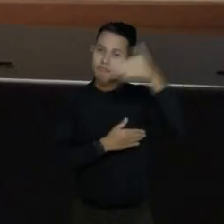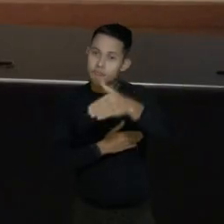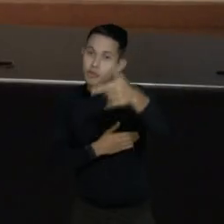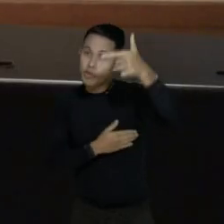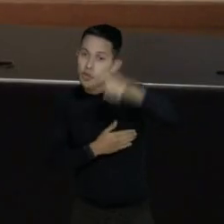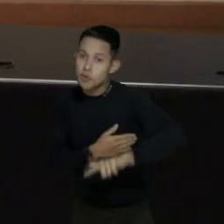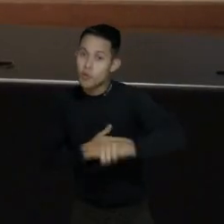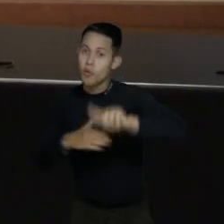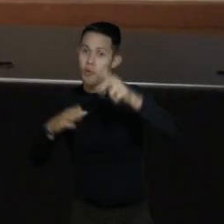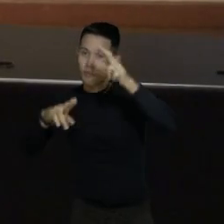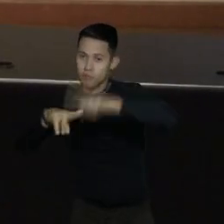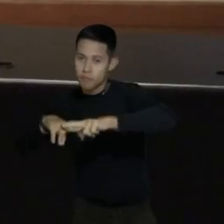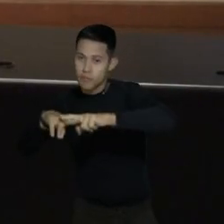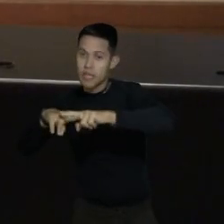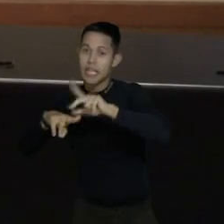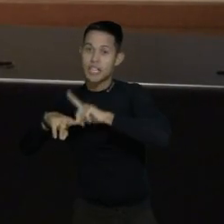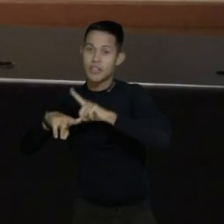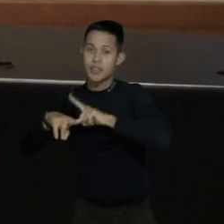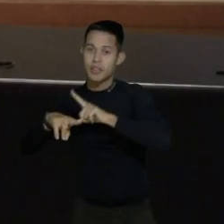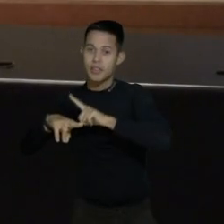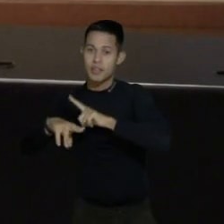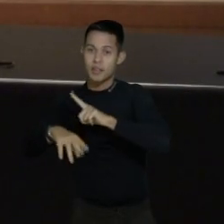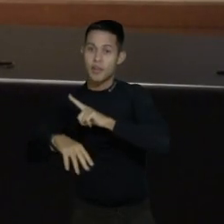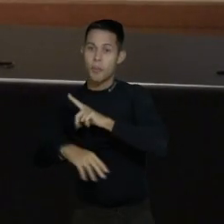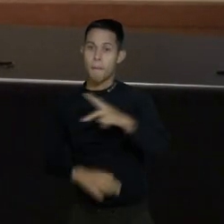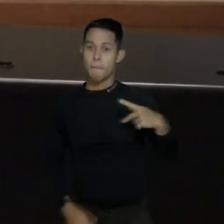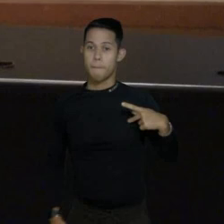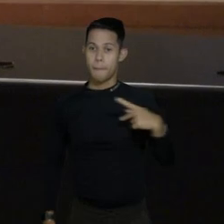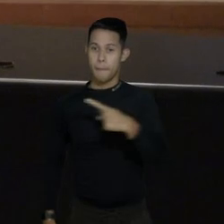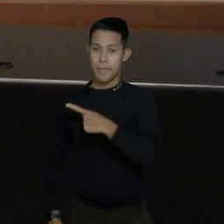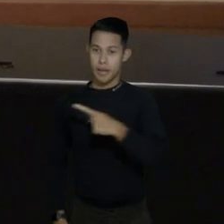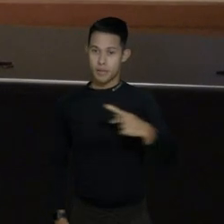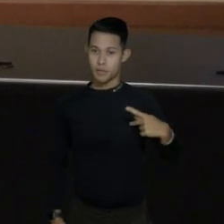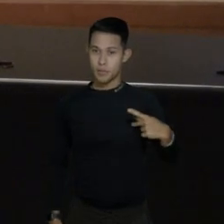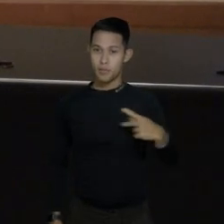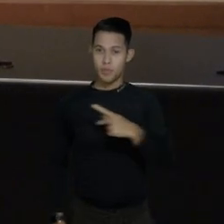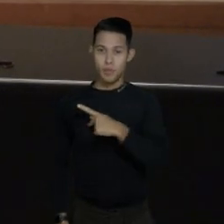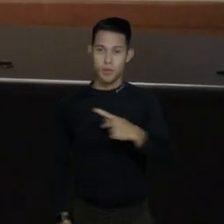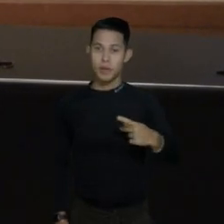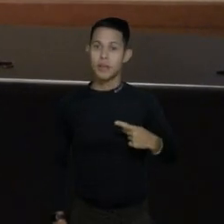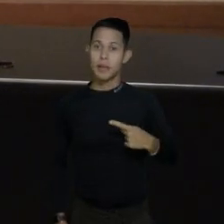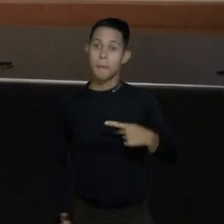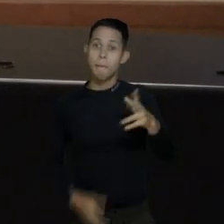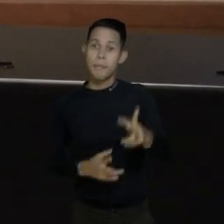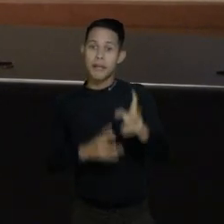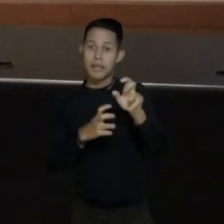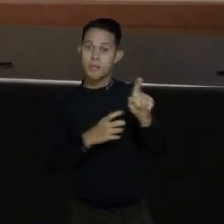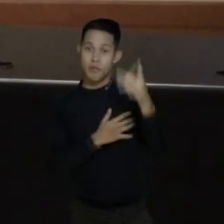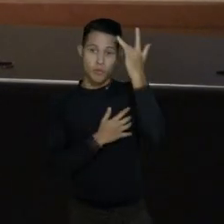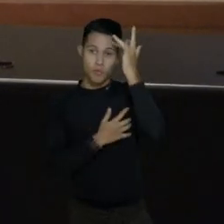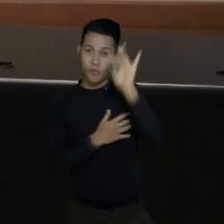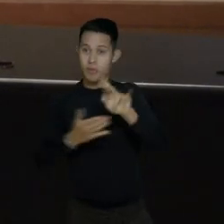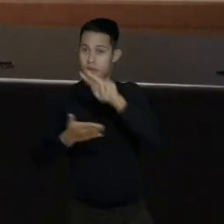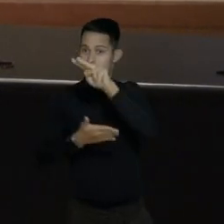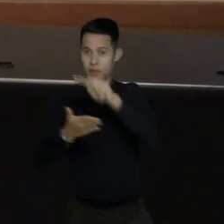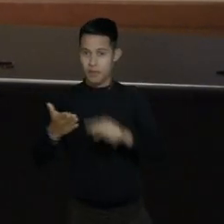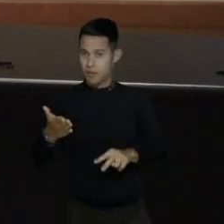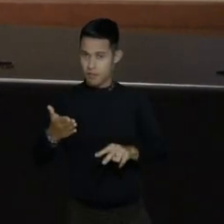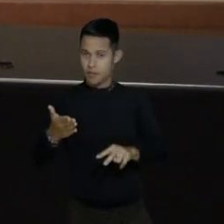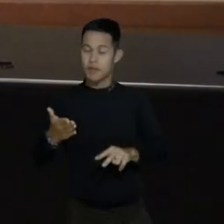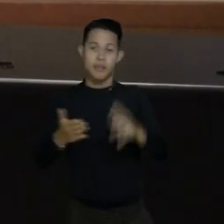ele teve um pastor que percebendo que ele não conseguia ler desconfiou da dislexia dele e resolveu